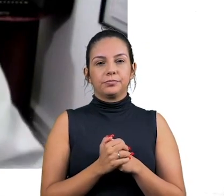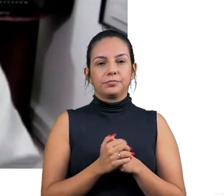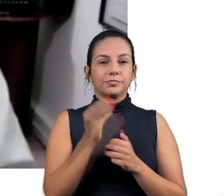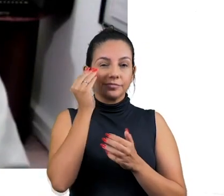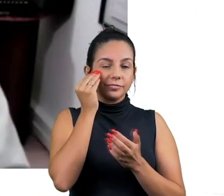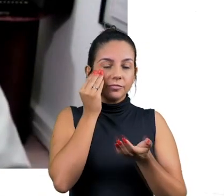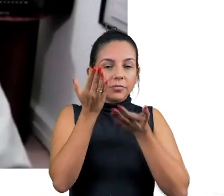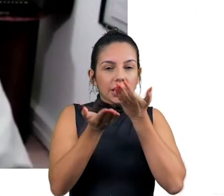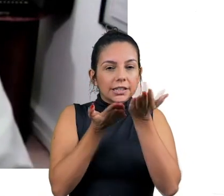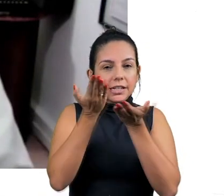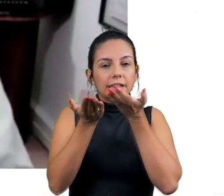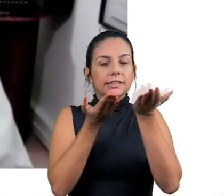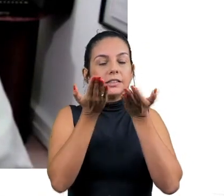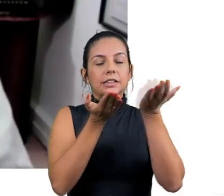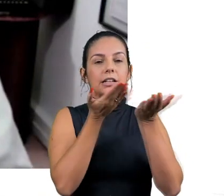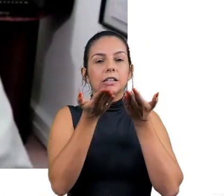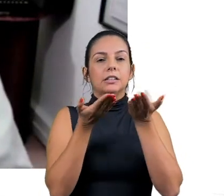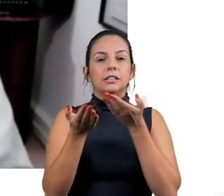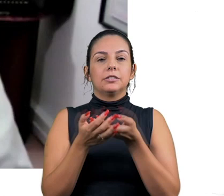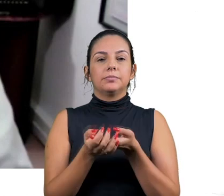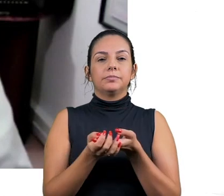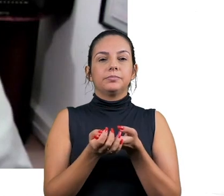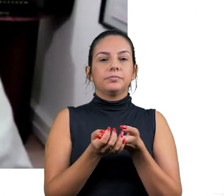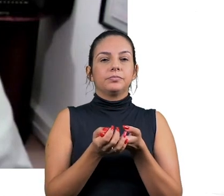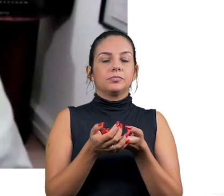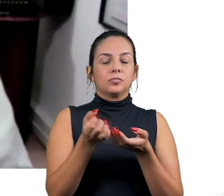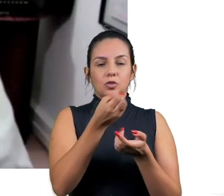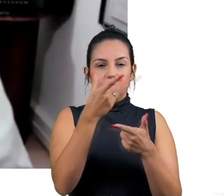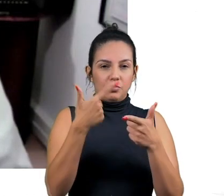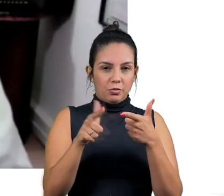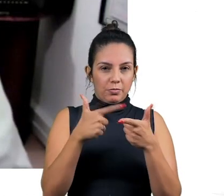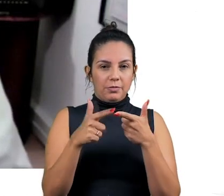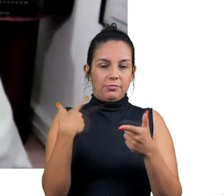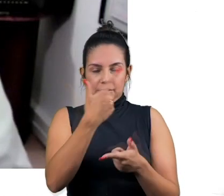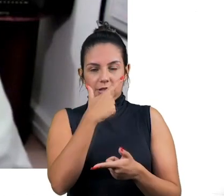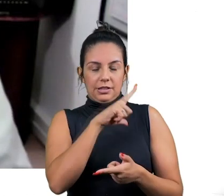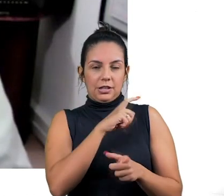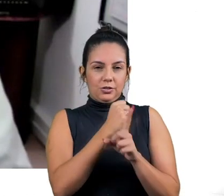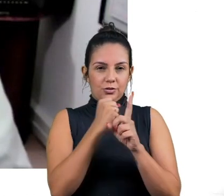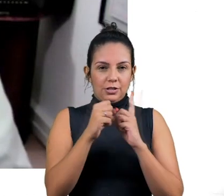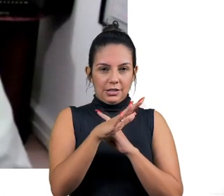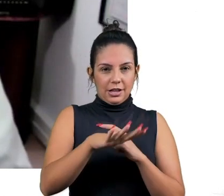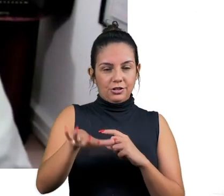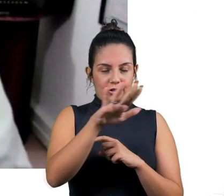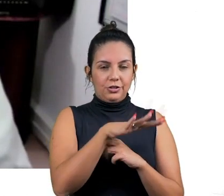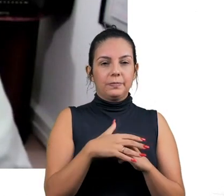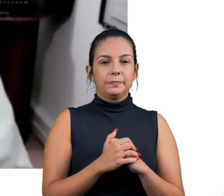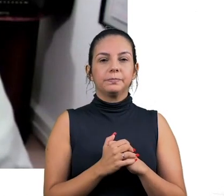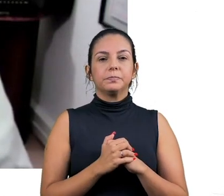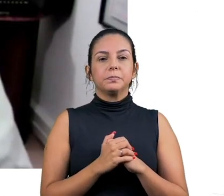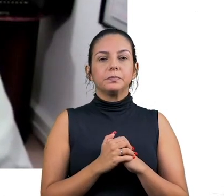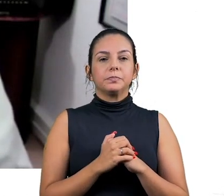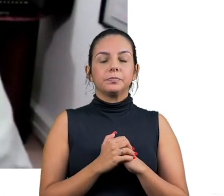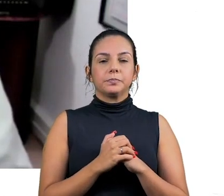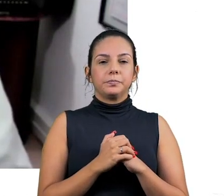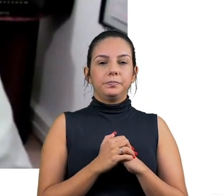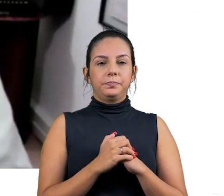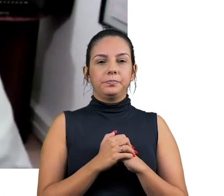tratar afetivamente com alguns dos problemas que a gente tem na sociedade contemporânea.